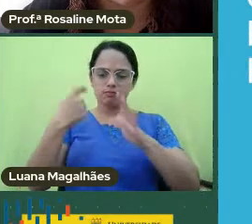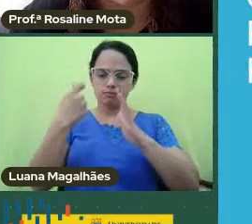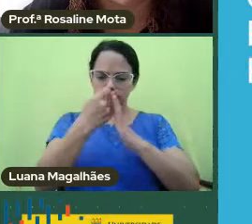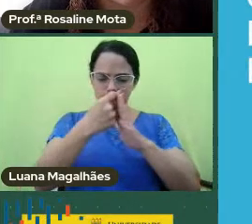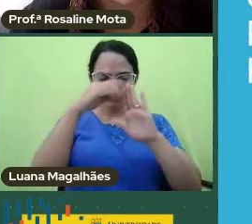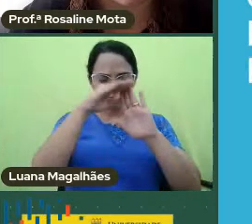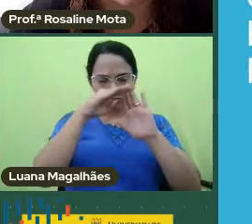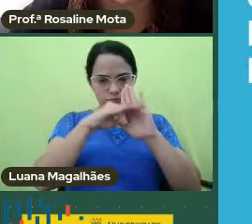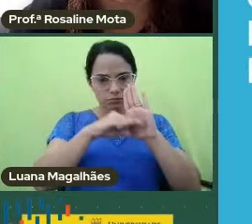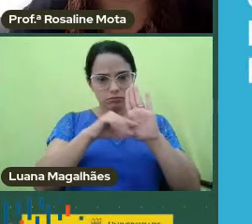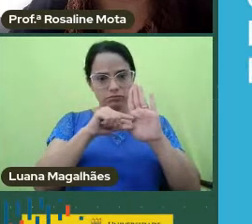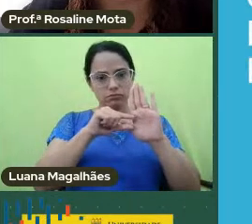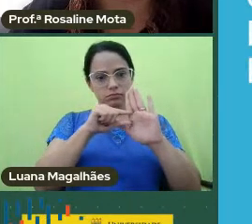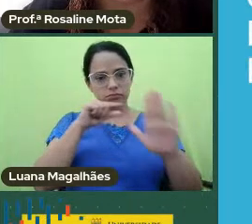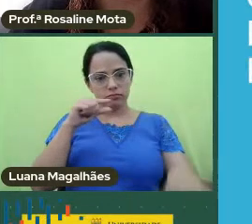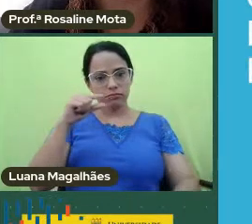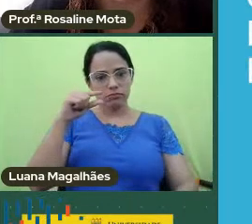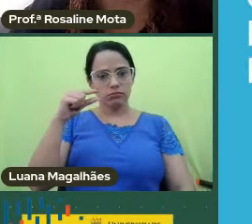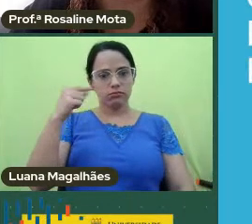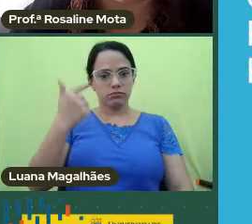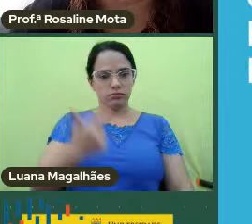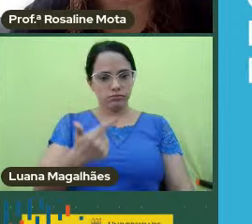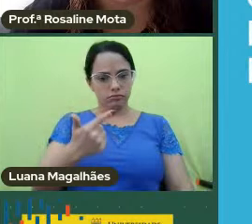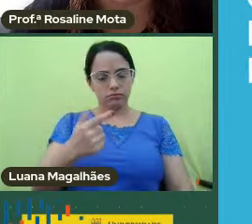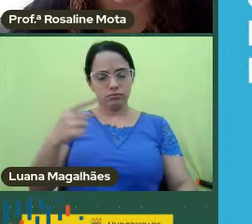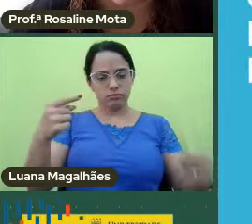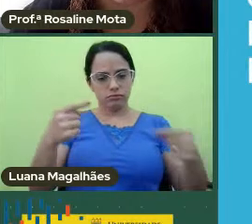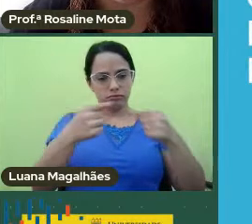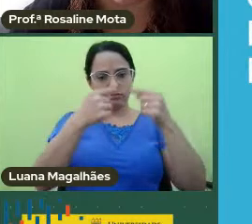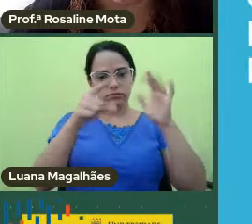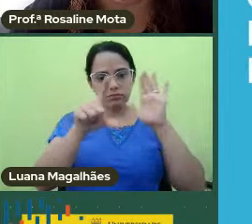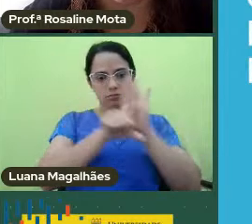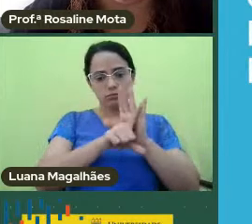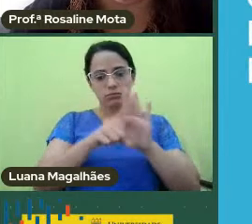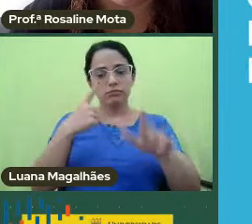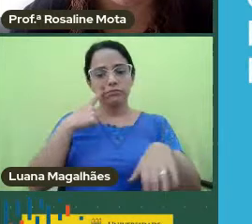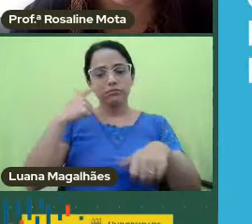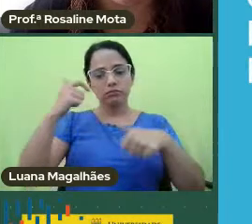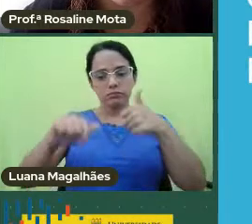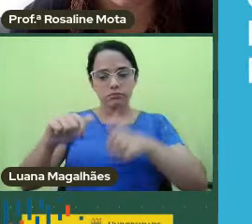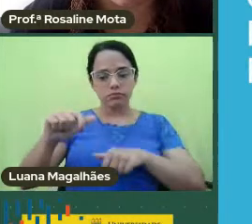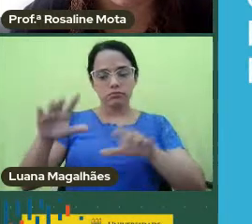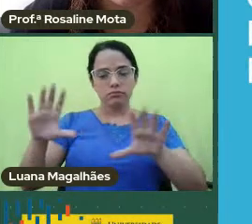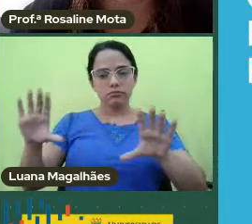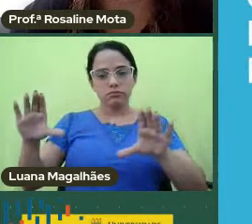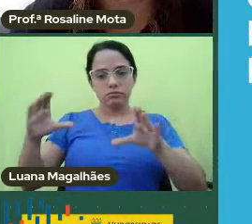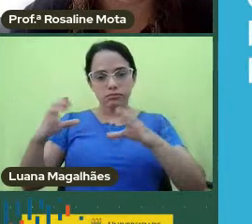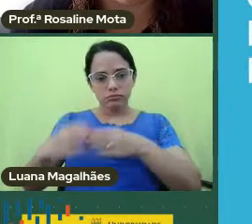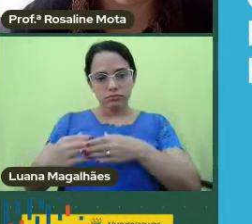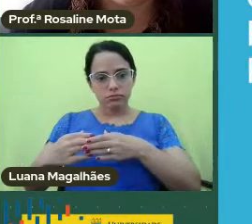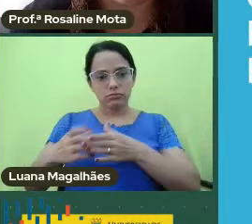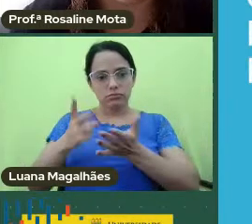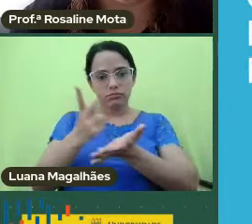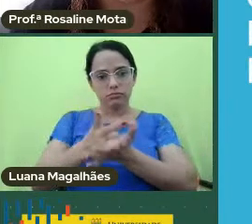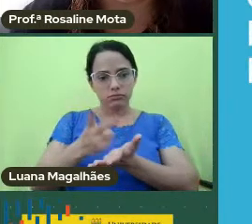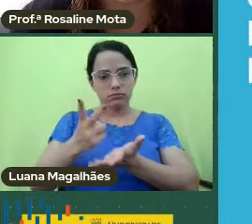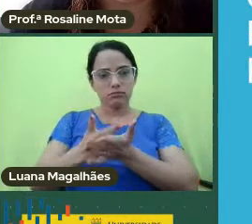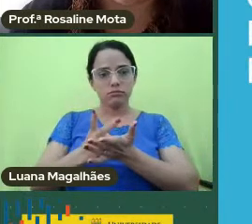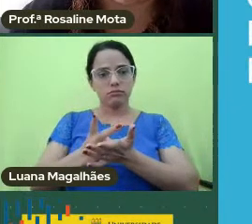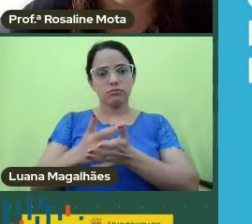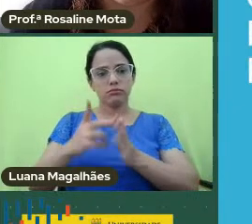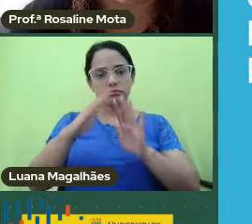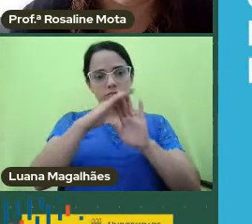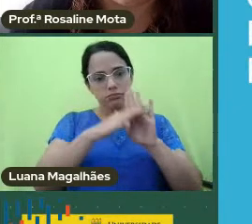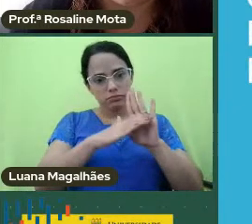no artigo 2 desta lei e após análise obrigatória de comissão permanente de revisão de prontuários